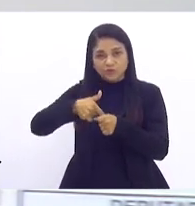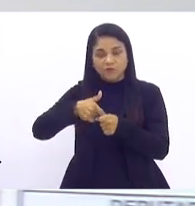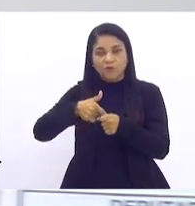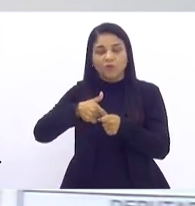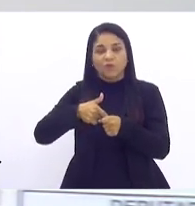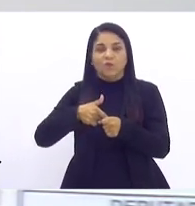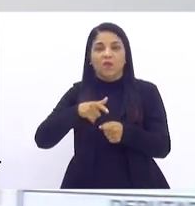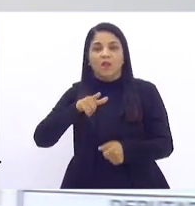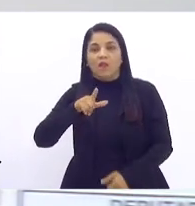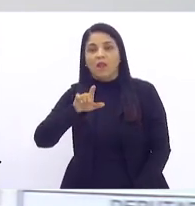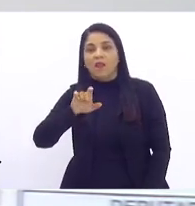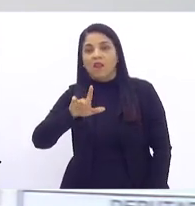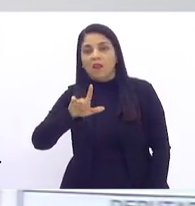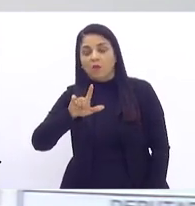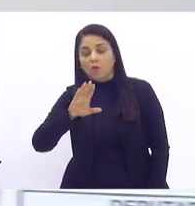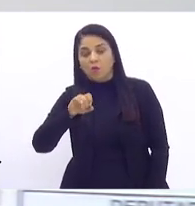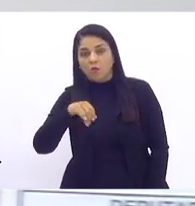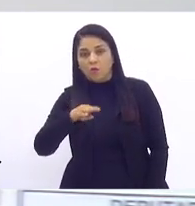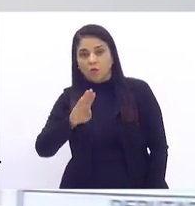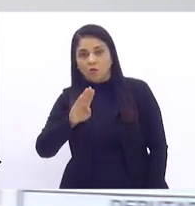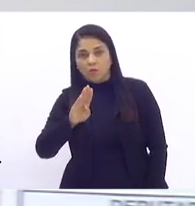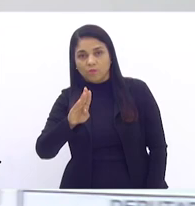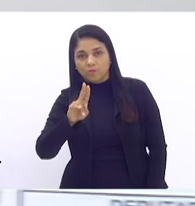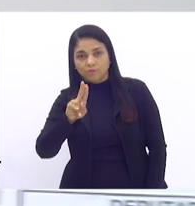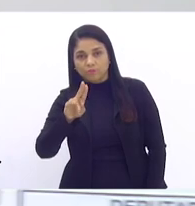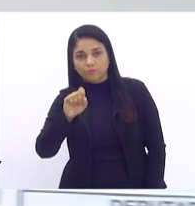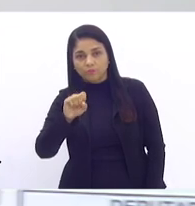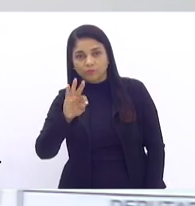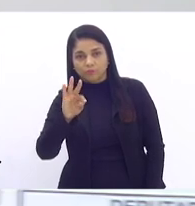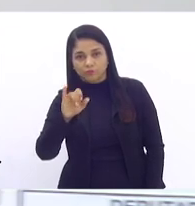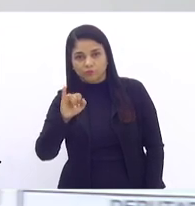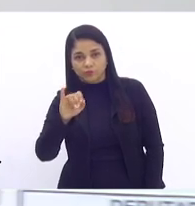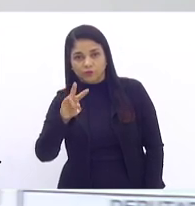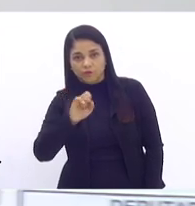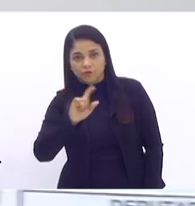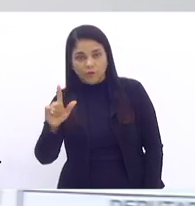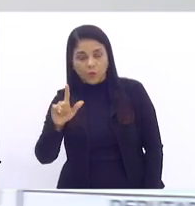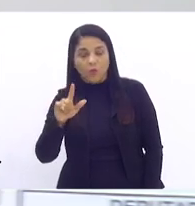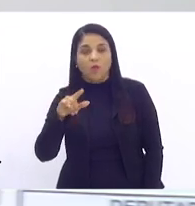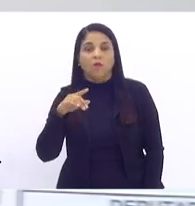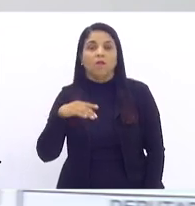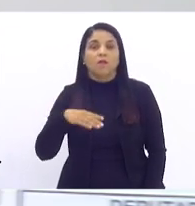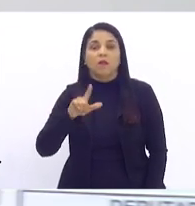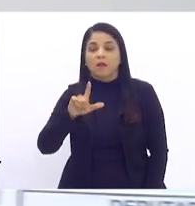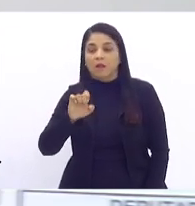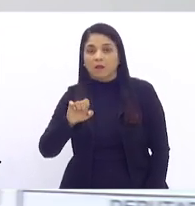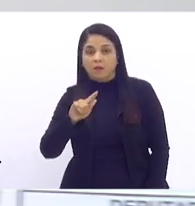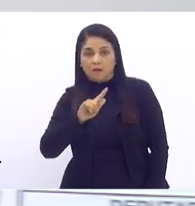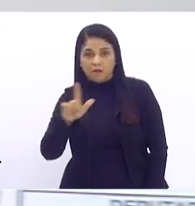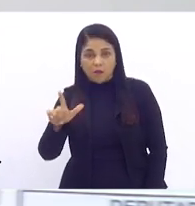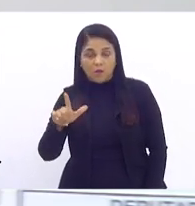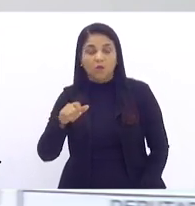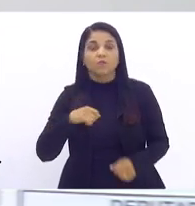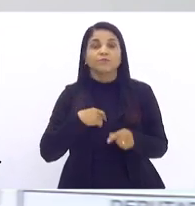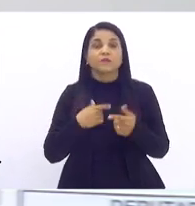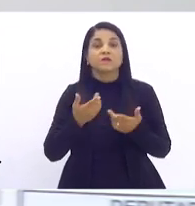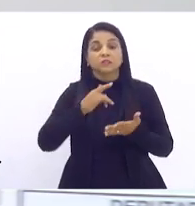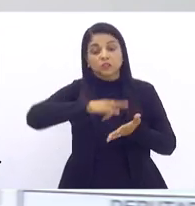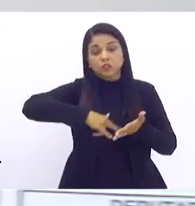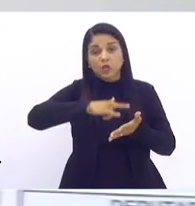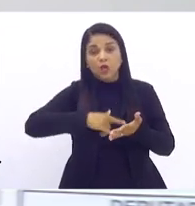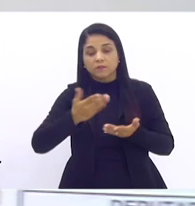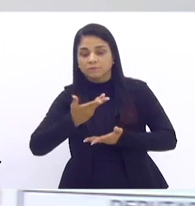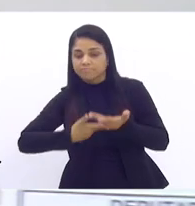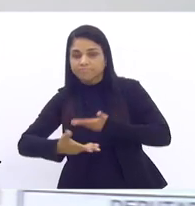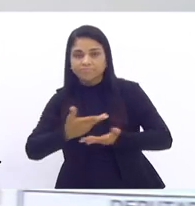nega em combustível em torno de 60 bilhões por ano e quase a metade disso fica aqui no estado do Rio de Janeiro que aquela história do jogo de notas entre